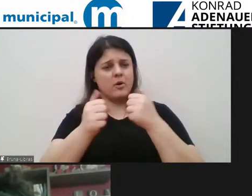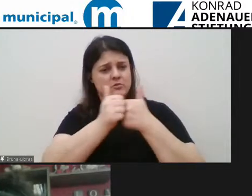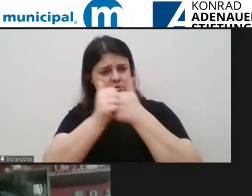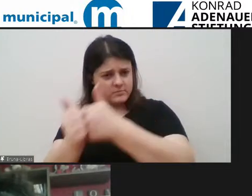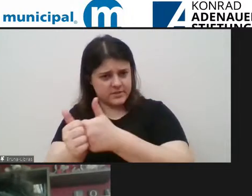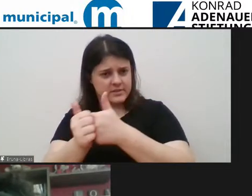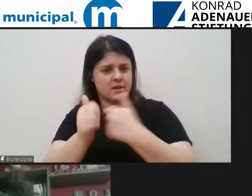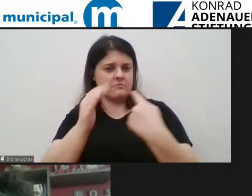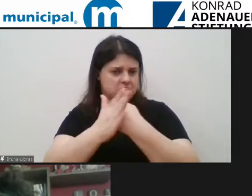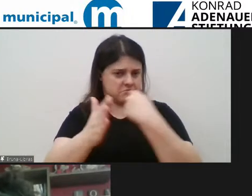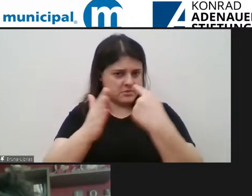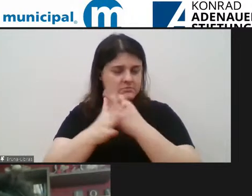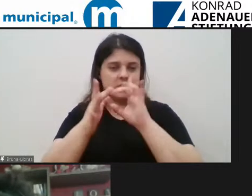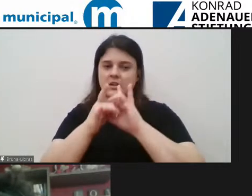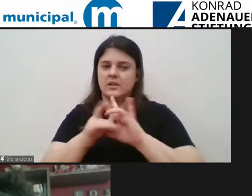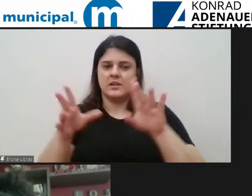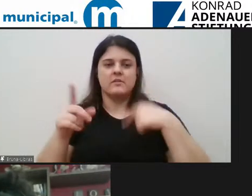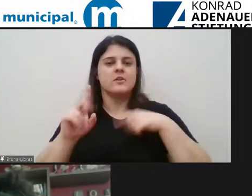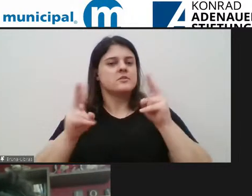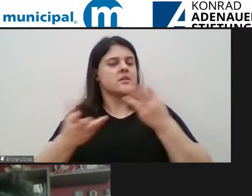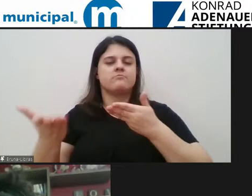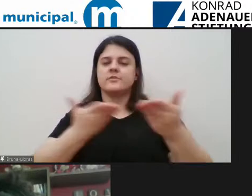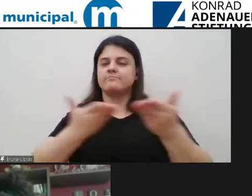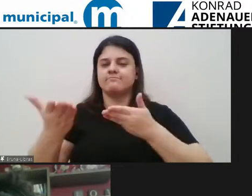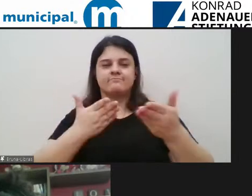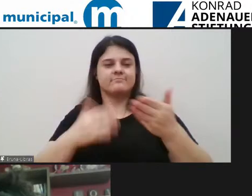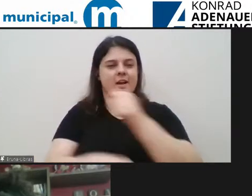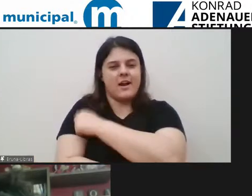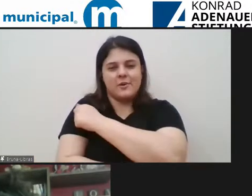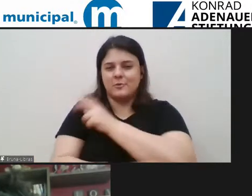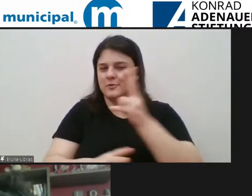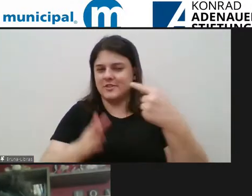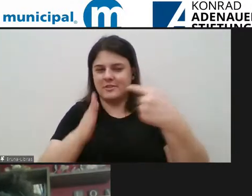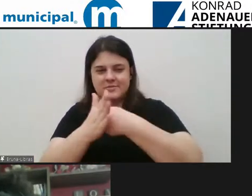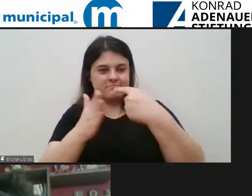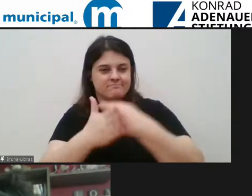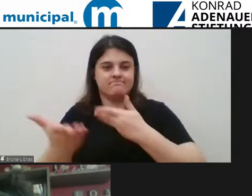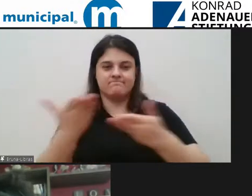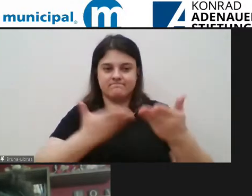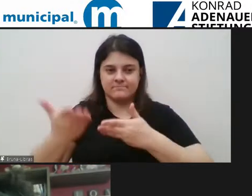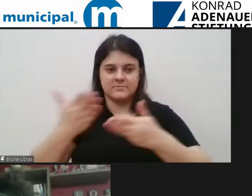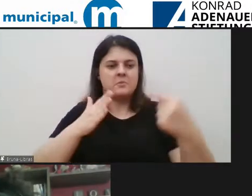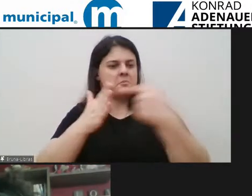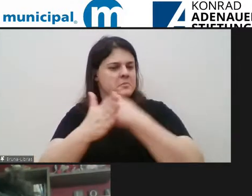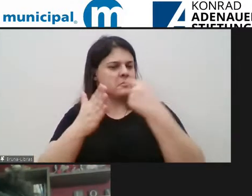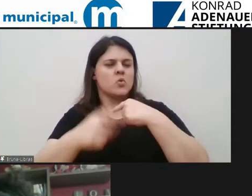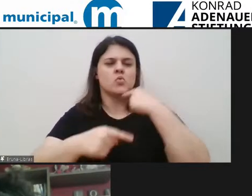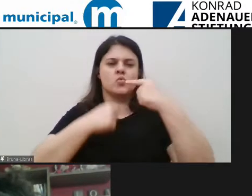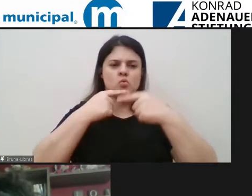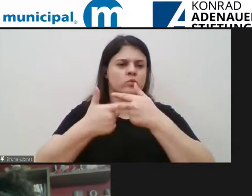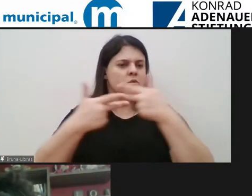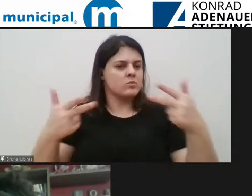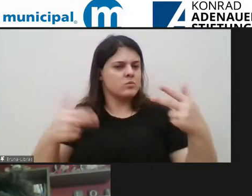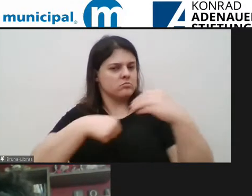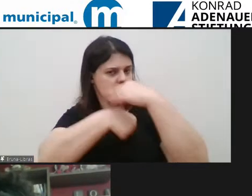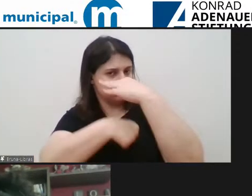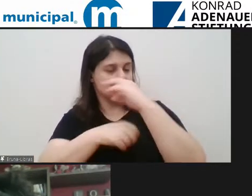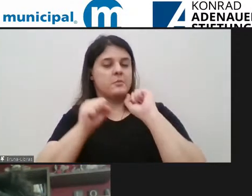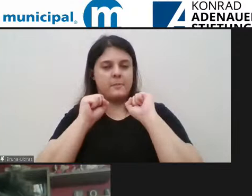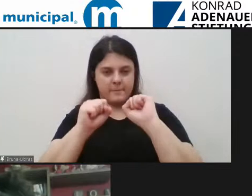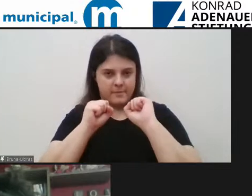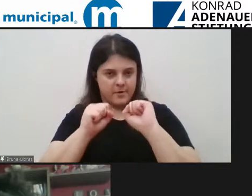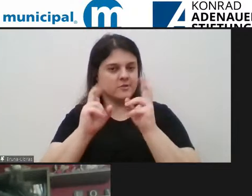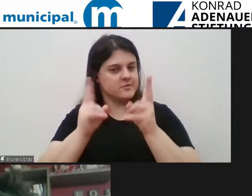acompanhar lá mandar pergunta eu tô sempre ter a gente tem sempre algumas isso que manda para mim tá então perguntas dúvidas e fiz sugestões etc